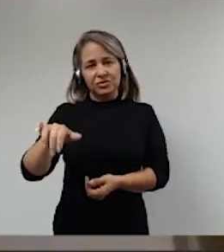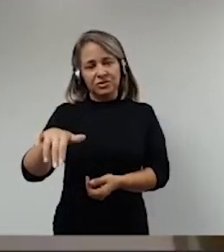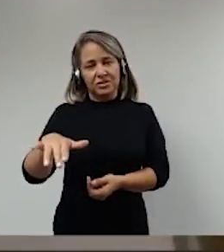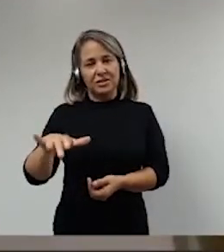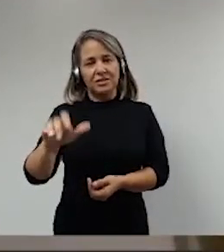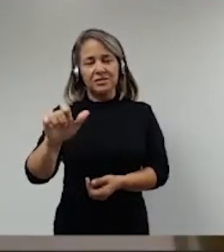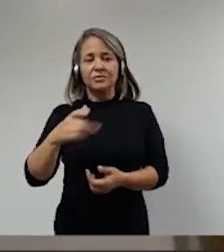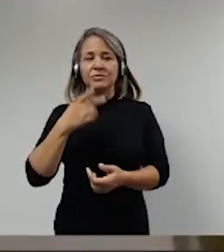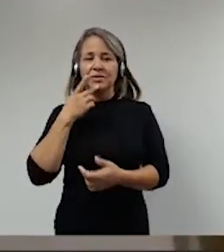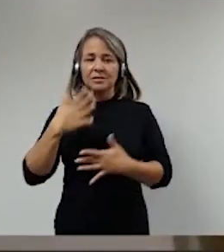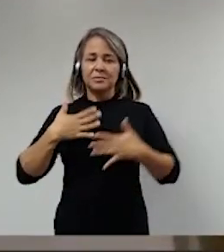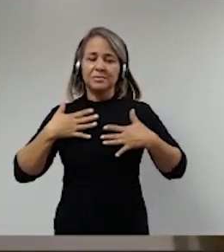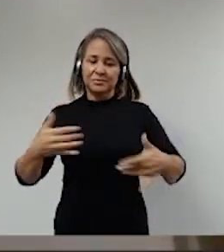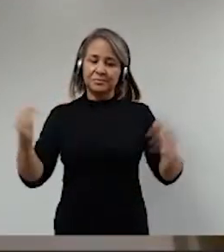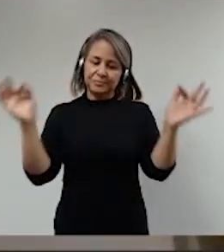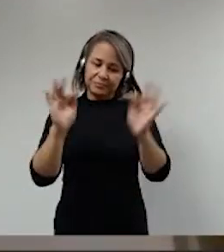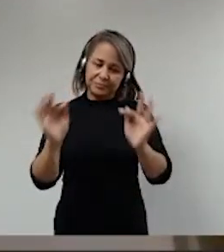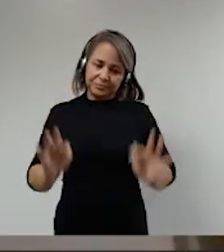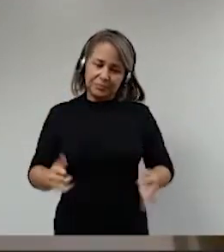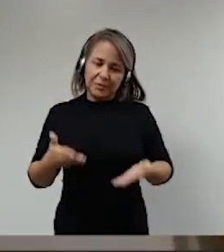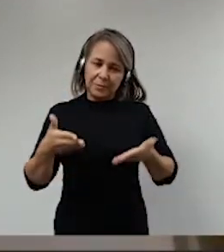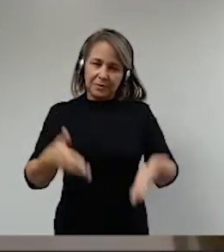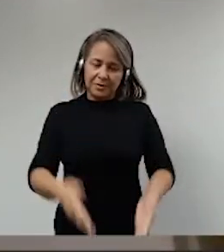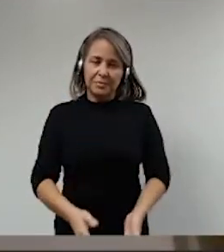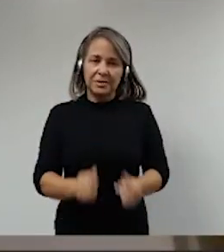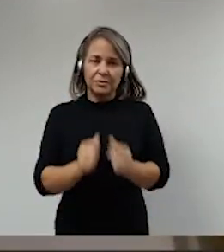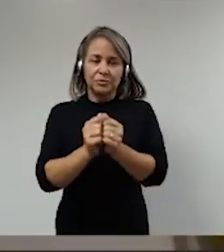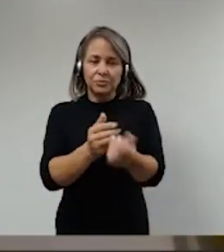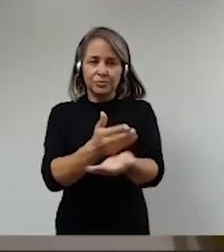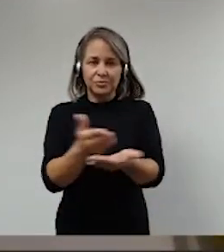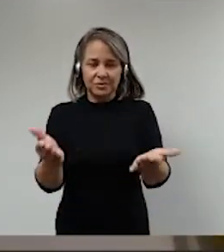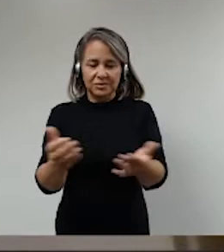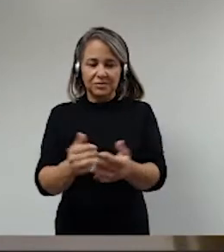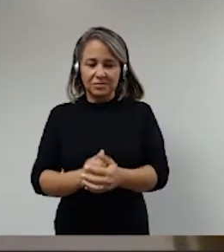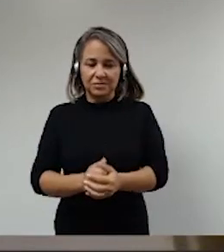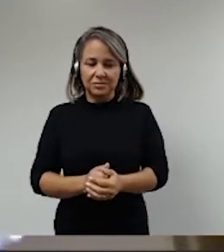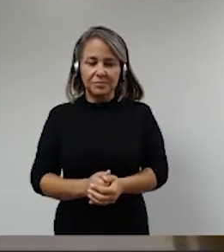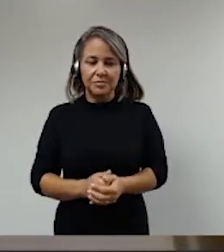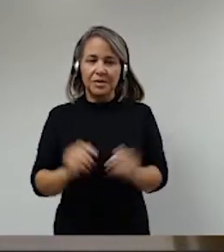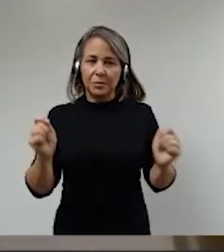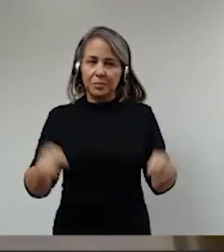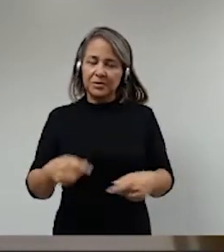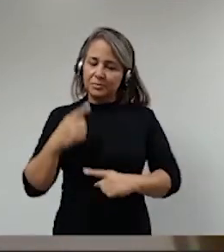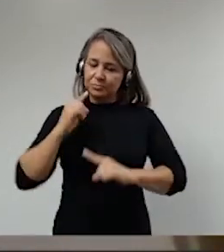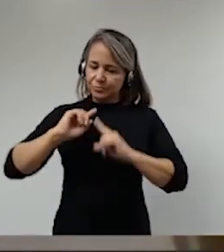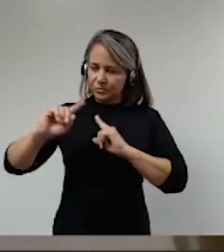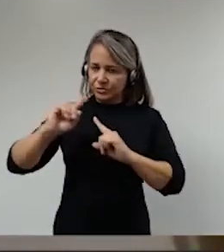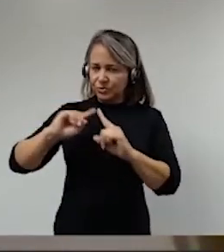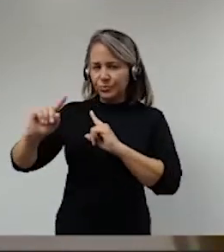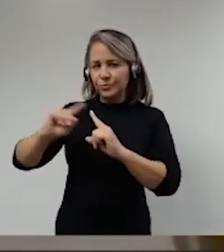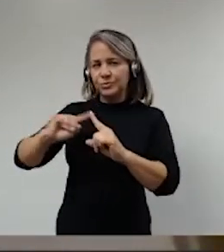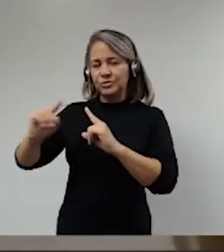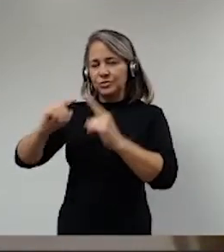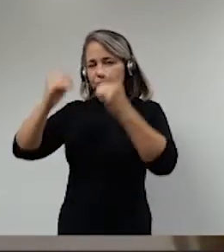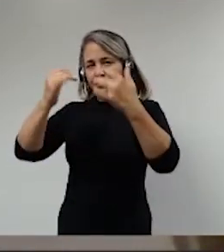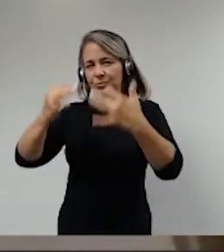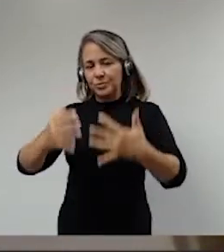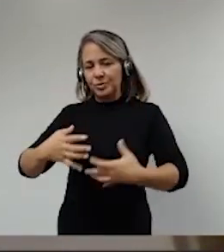prazer de participar desse evento com vocês, ao lado de vocês, né, e de poder discutir, enfim, os